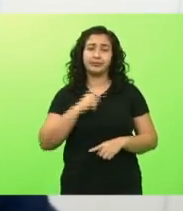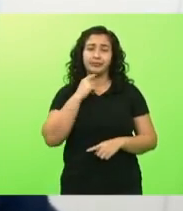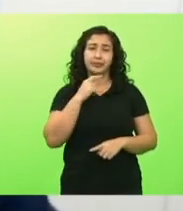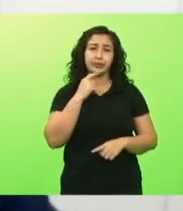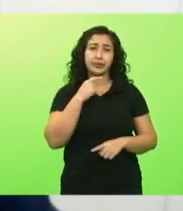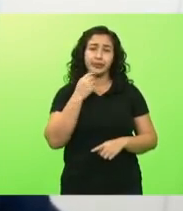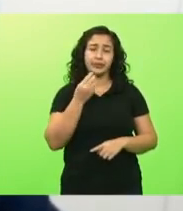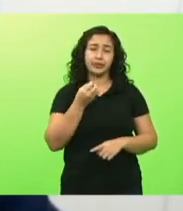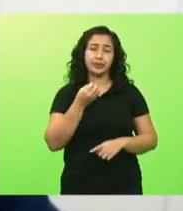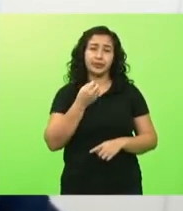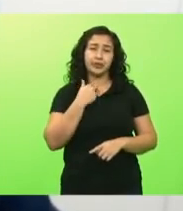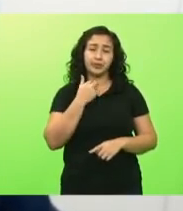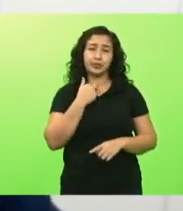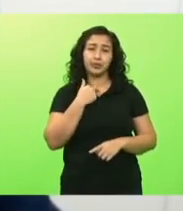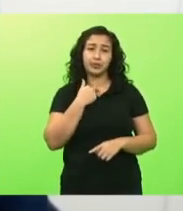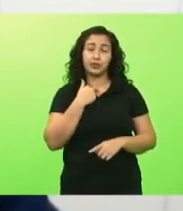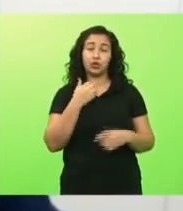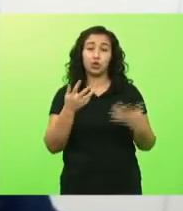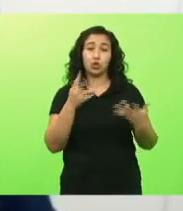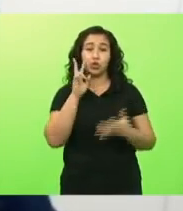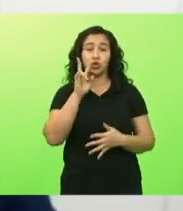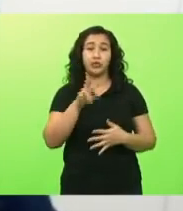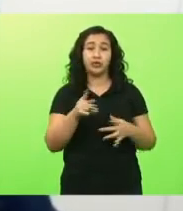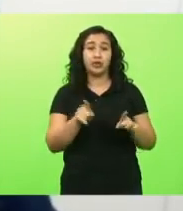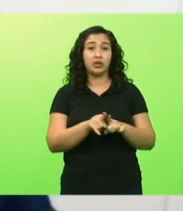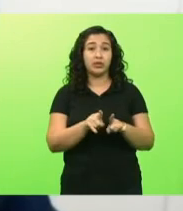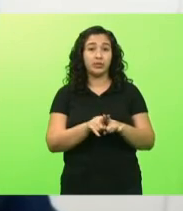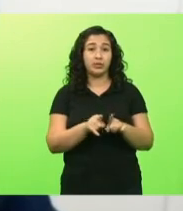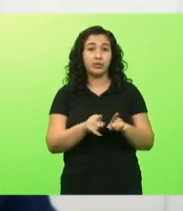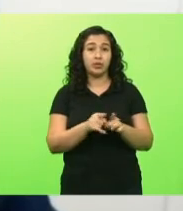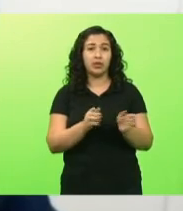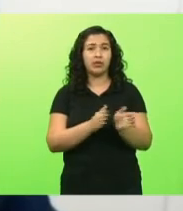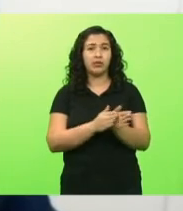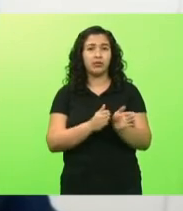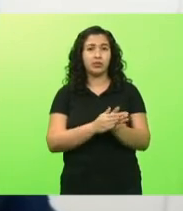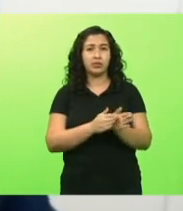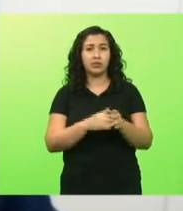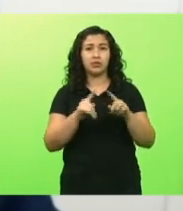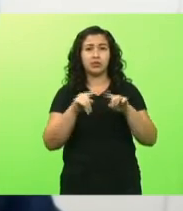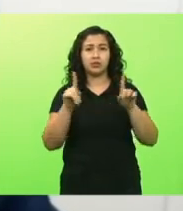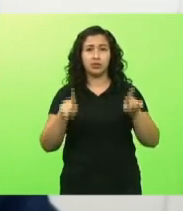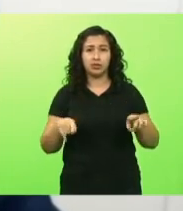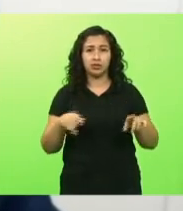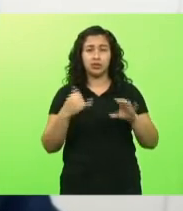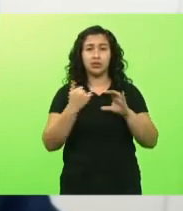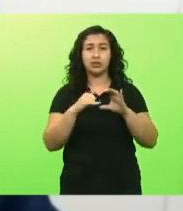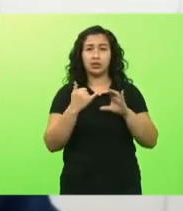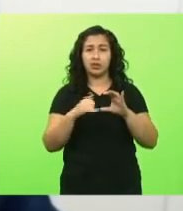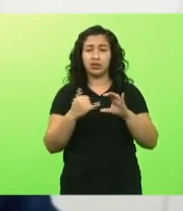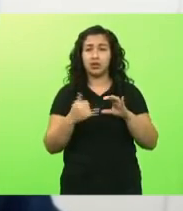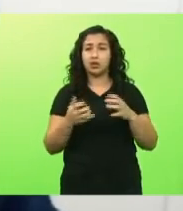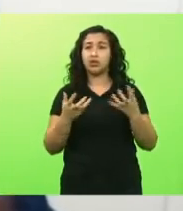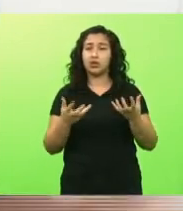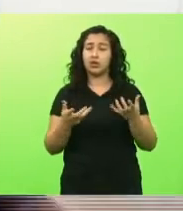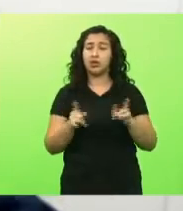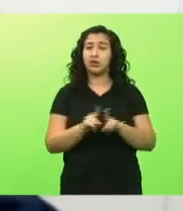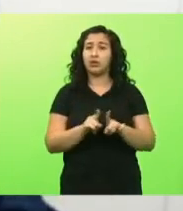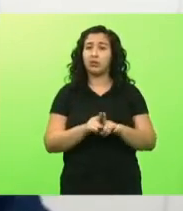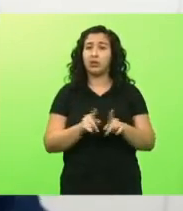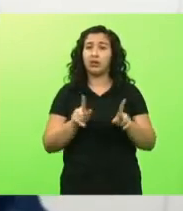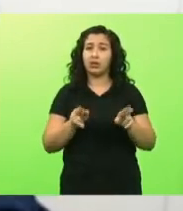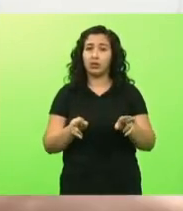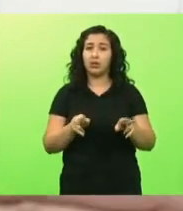também muitas homenagens aos servidores da Celesc, e eu quero fazer a minha homenagem. Eles estão